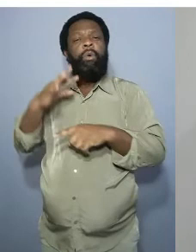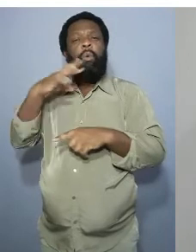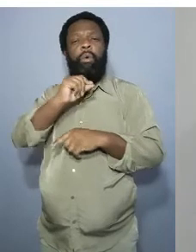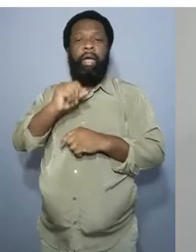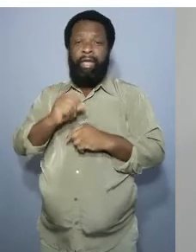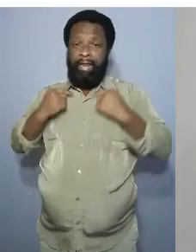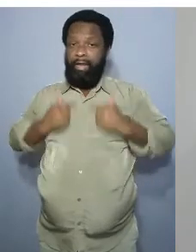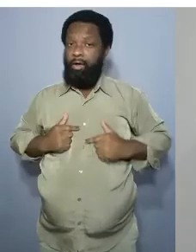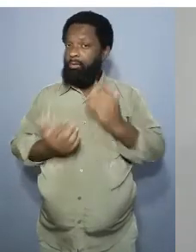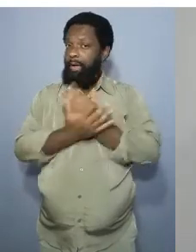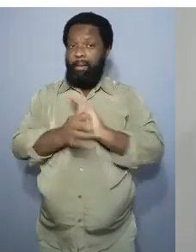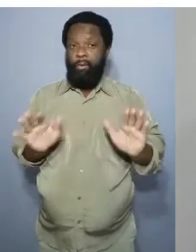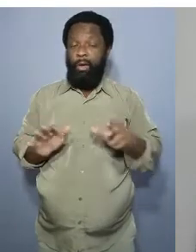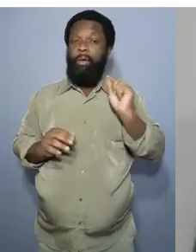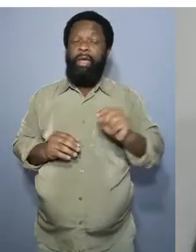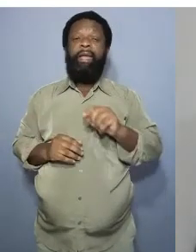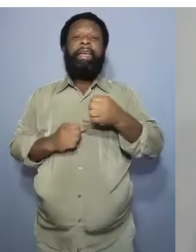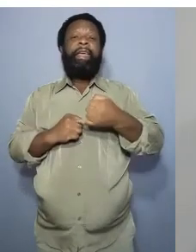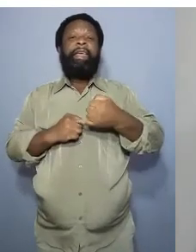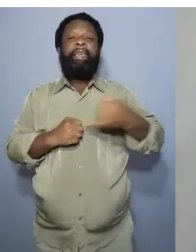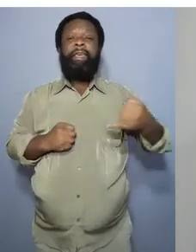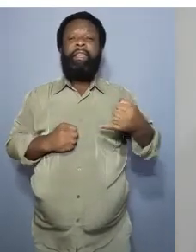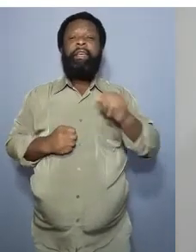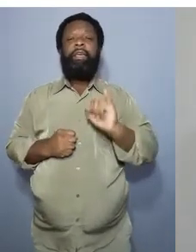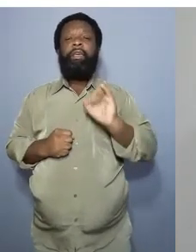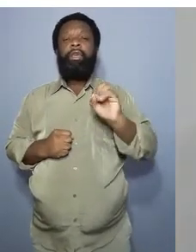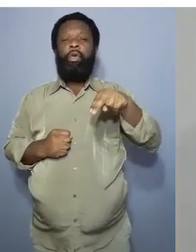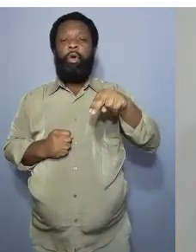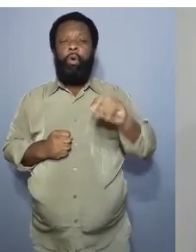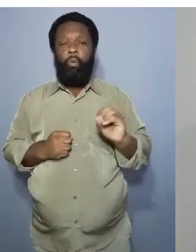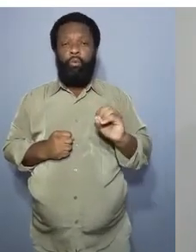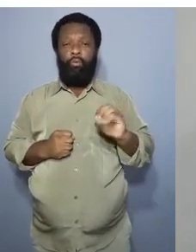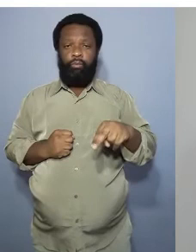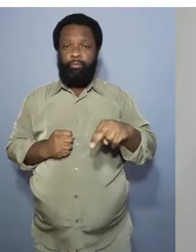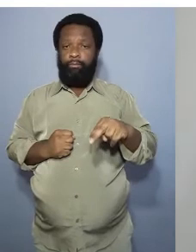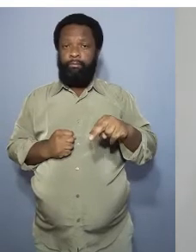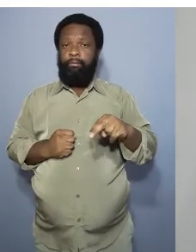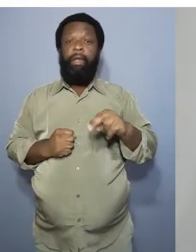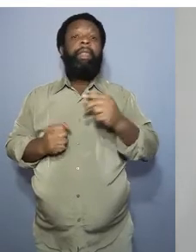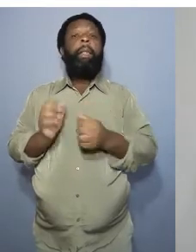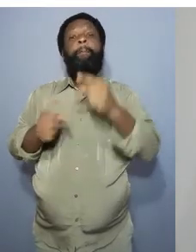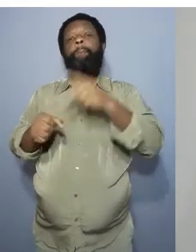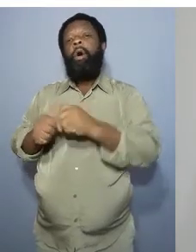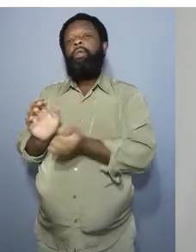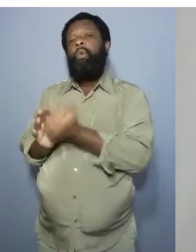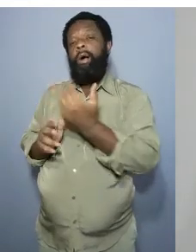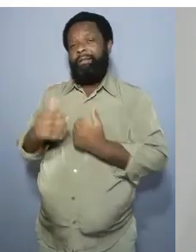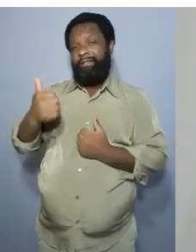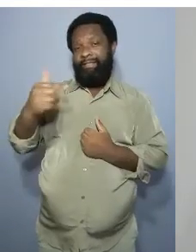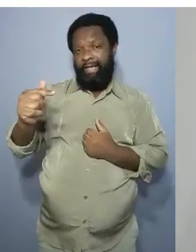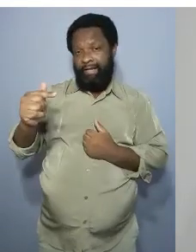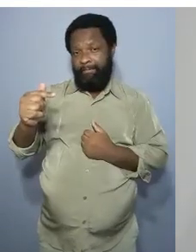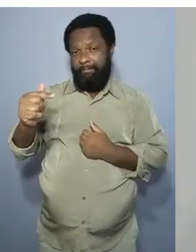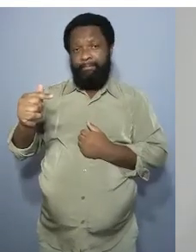negativa, significa que ele não é mais neutro. Então, ele é um íon, nesse caso, mais especificamente, um ânion. Quantos prótons ele tem?